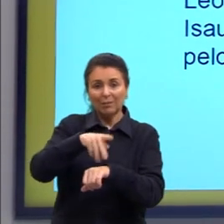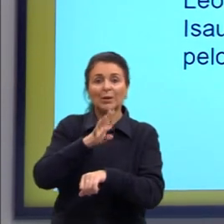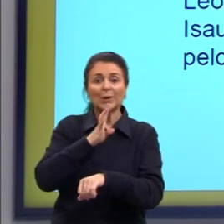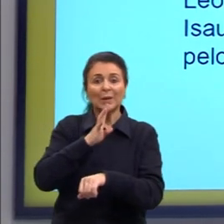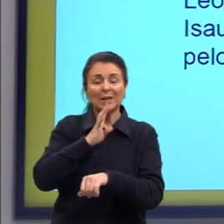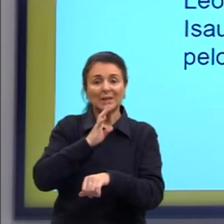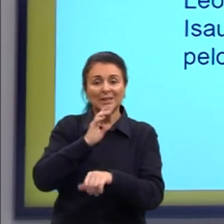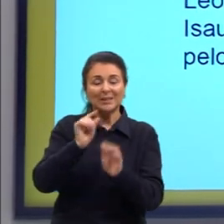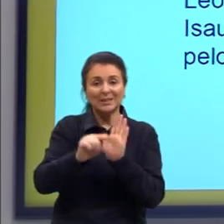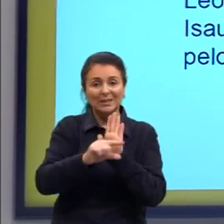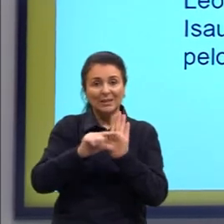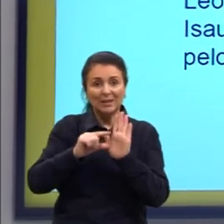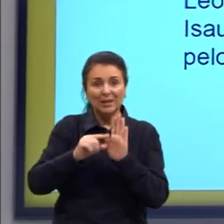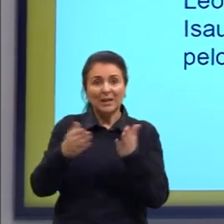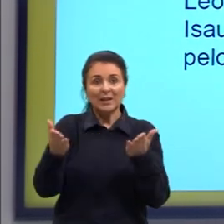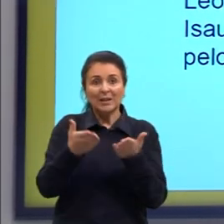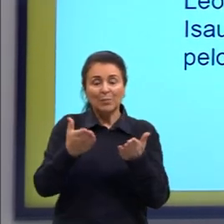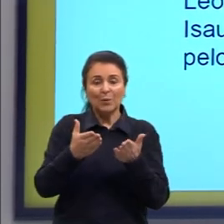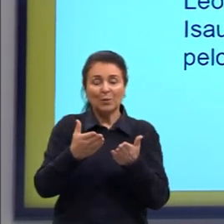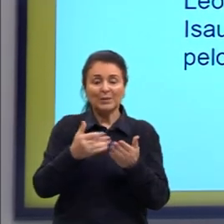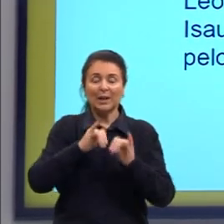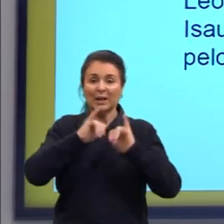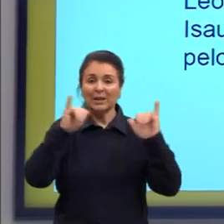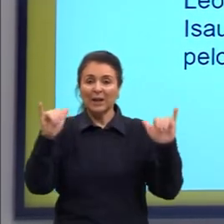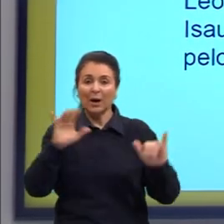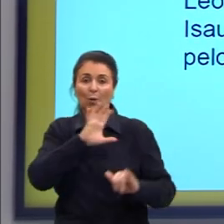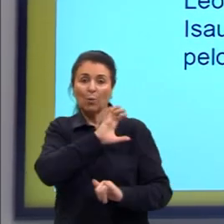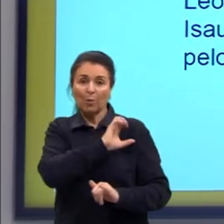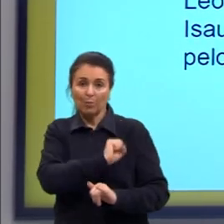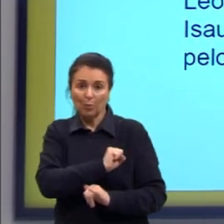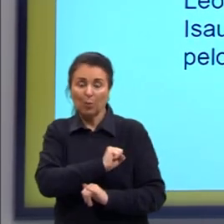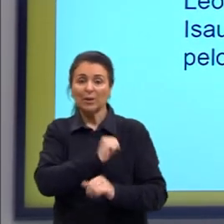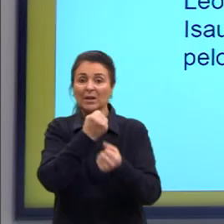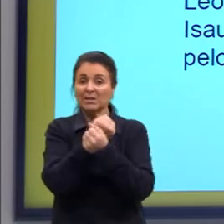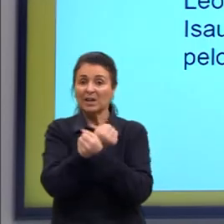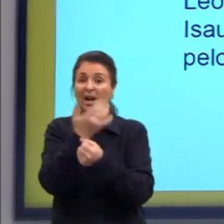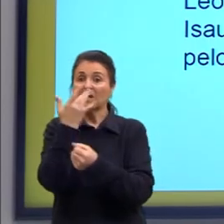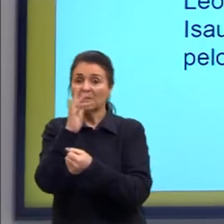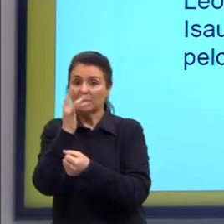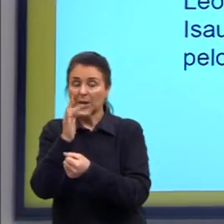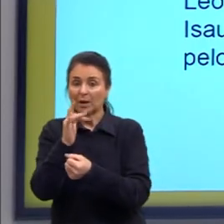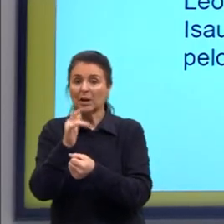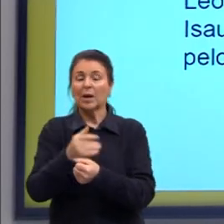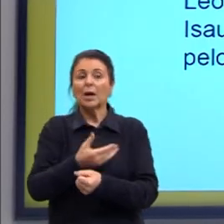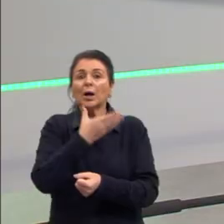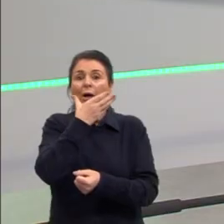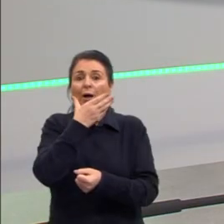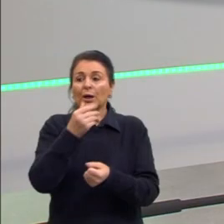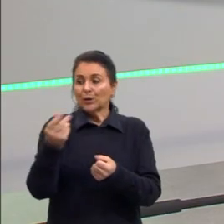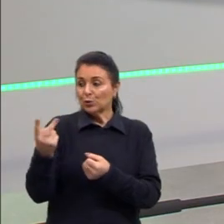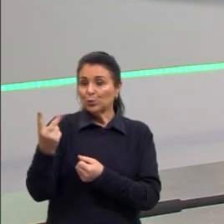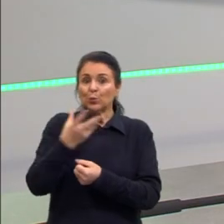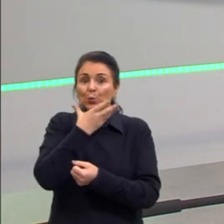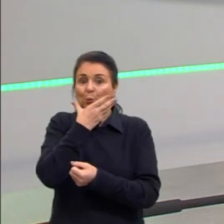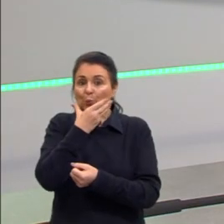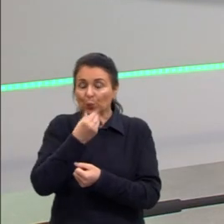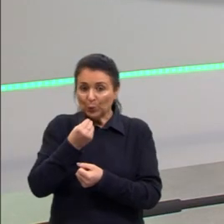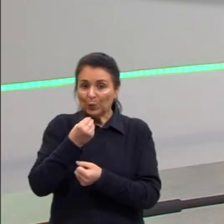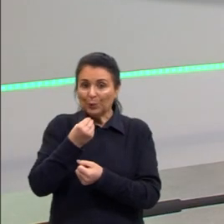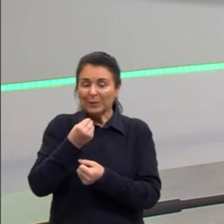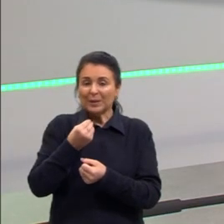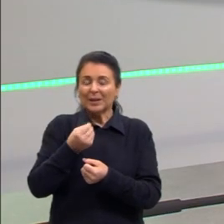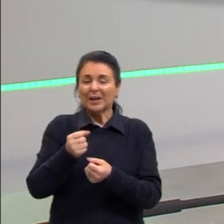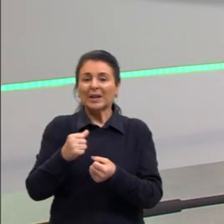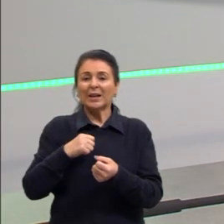e a obra na rua amor de Isaura uma linda escrava branca e Álvaro não é um jovem abolicionista e Republicano